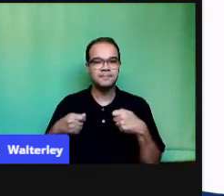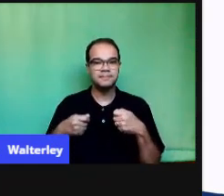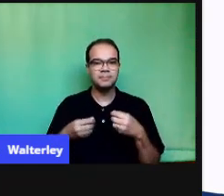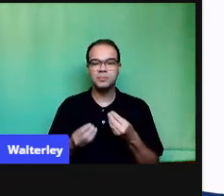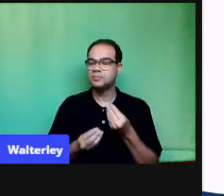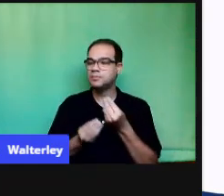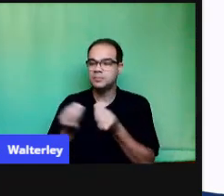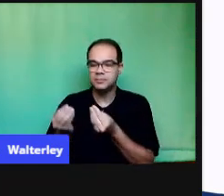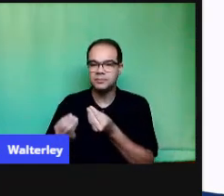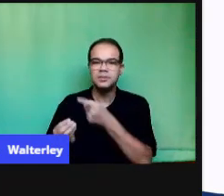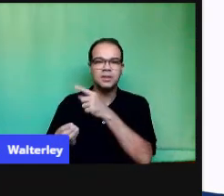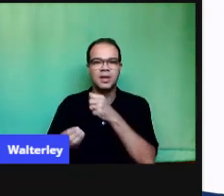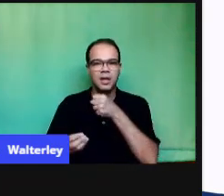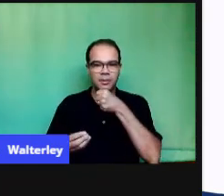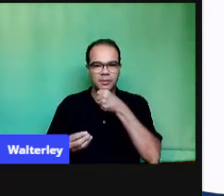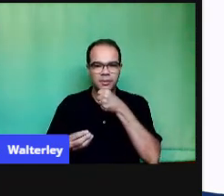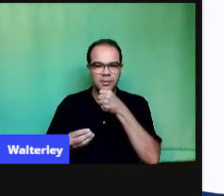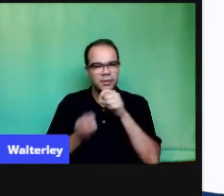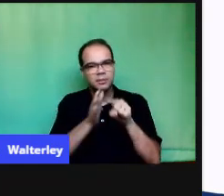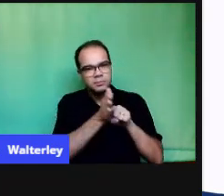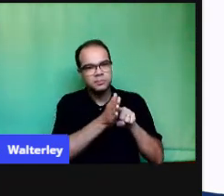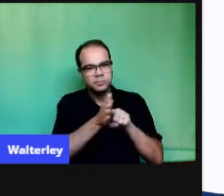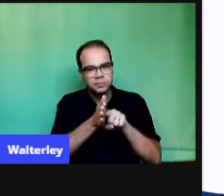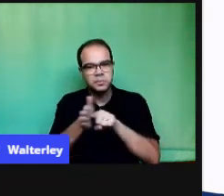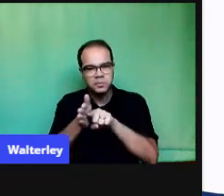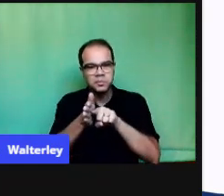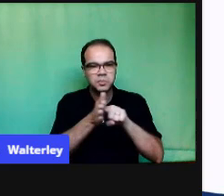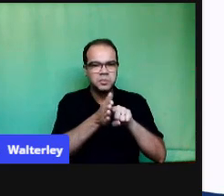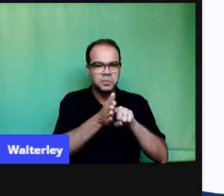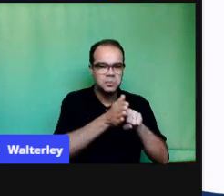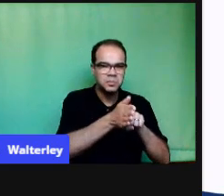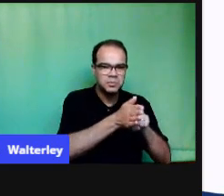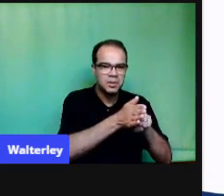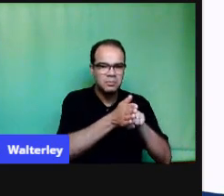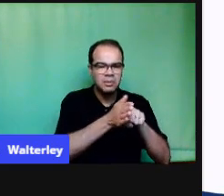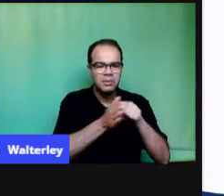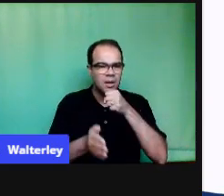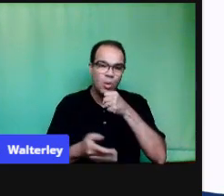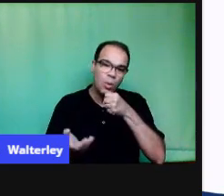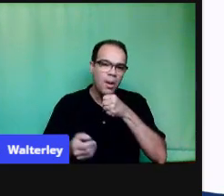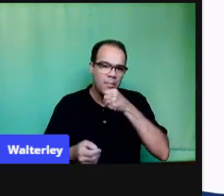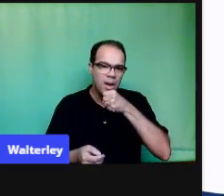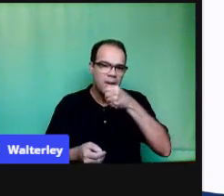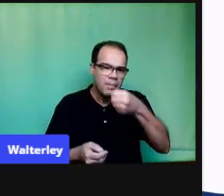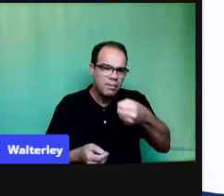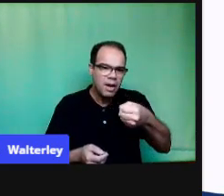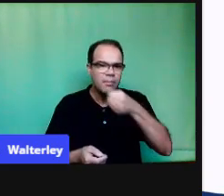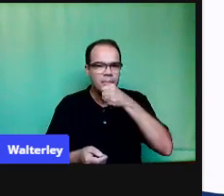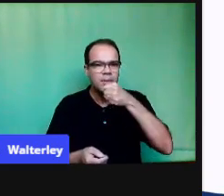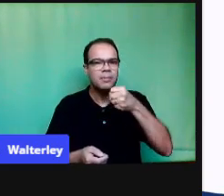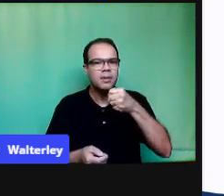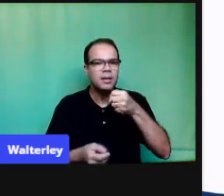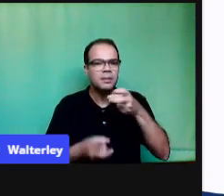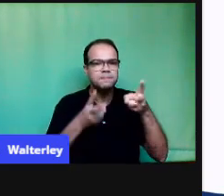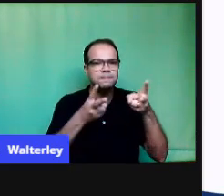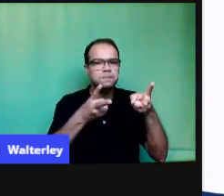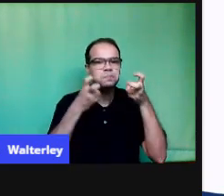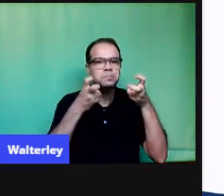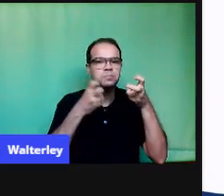agressivo, e a Ruth Harrison, ao fazer essa reportagem, ela também identificou